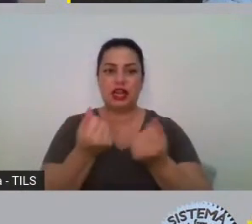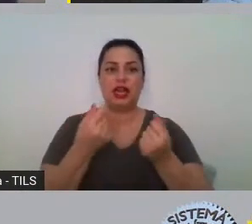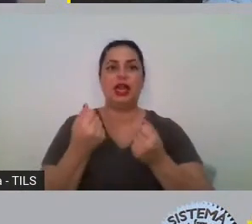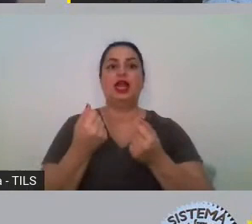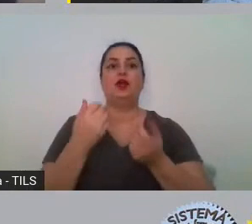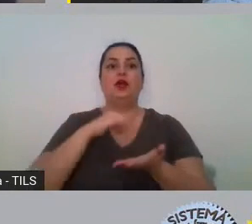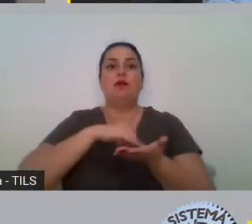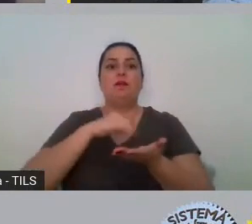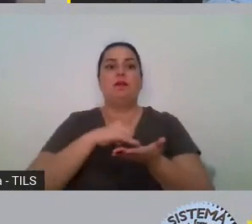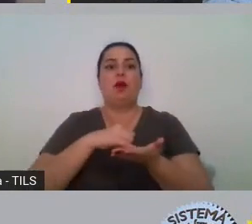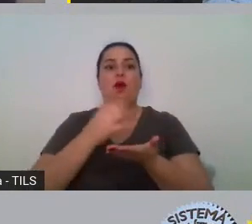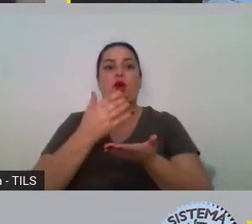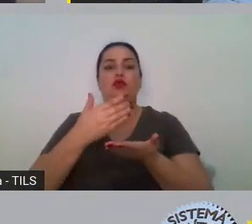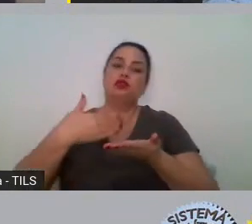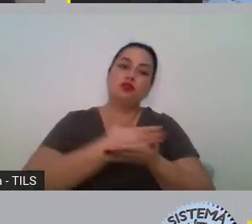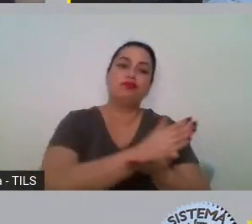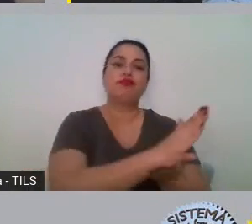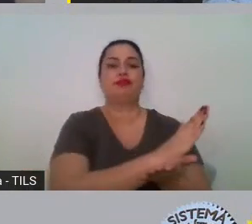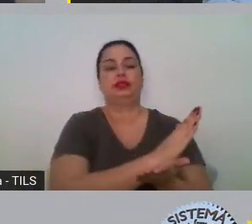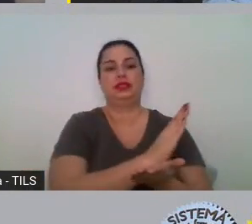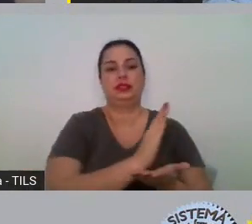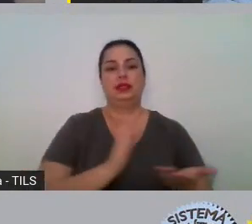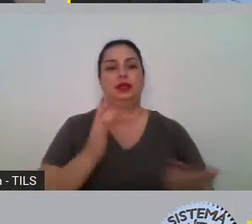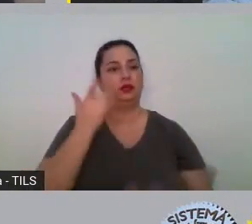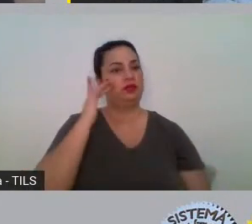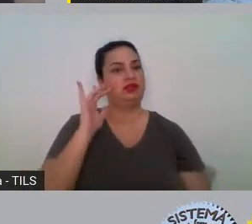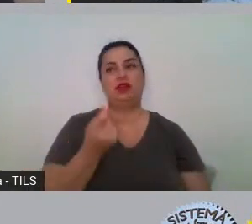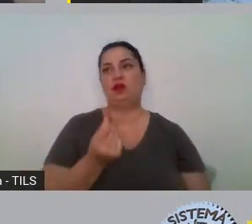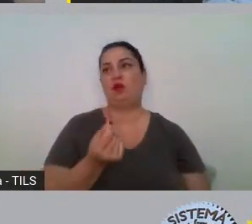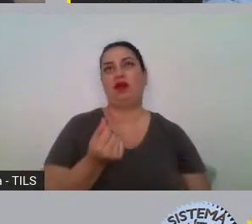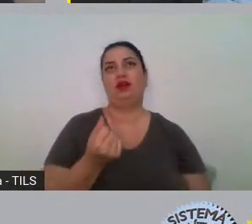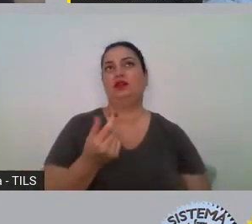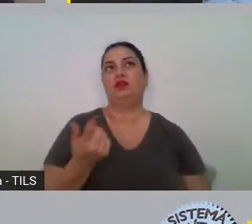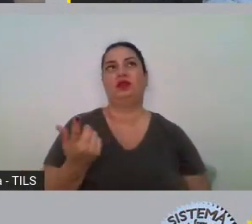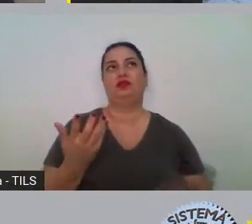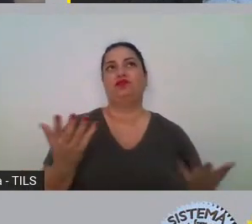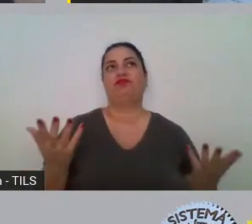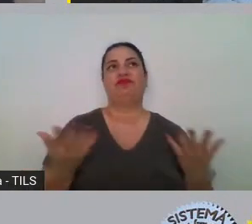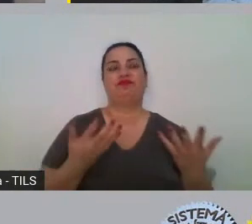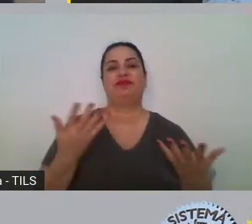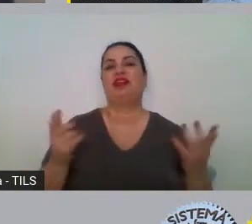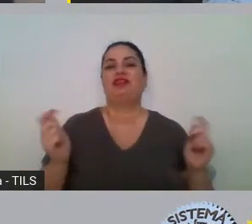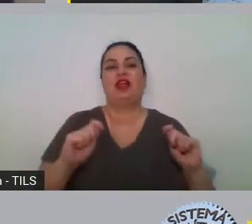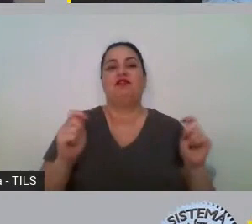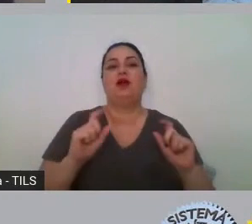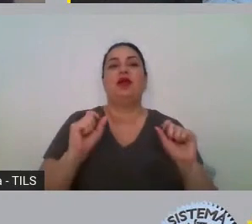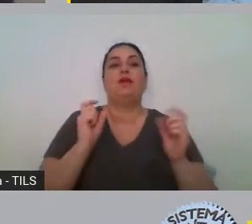8,8 bilhões. Eu nem tenho ideia de quanto daria para financiar as 8 universidades